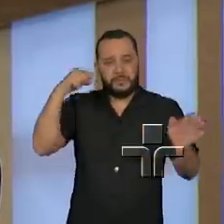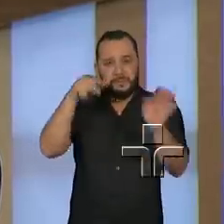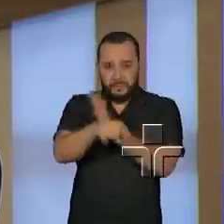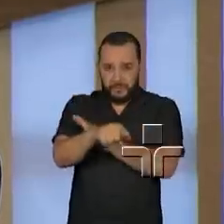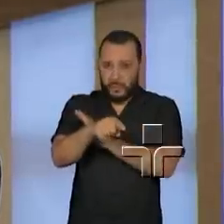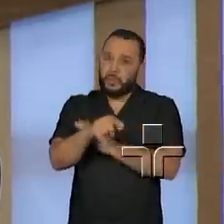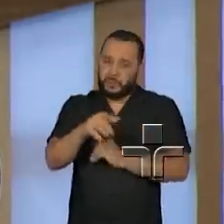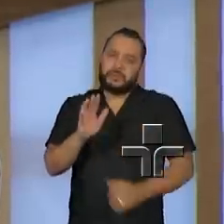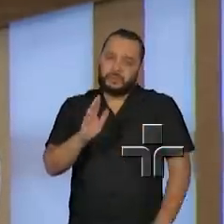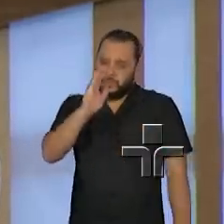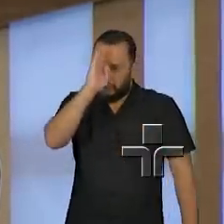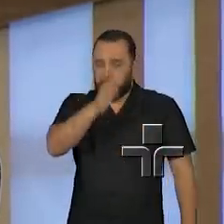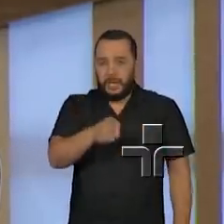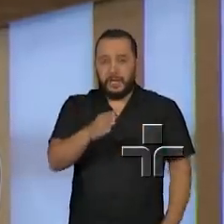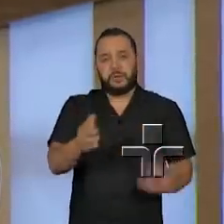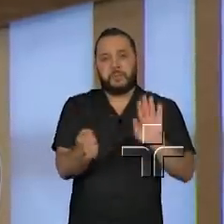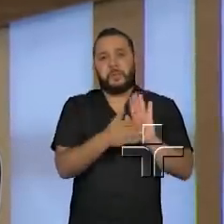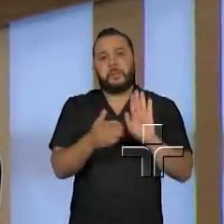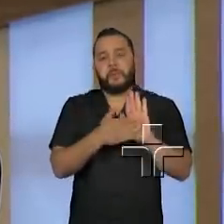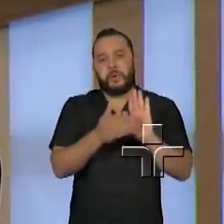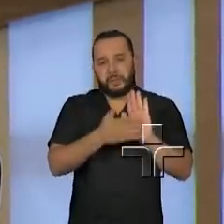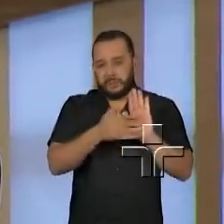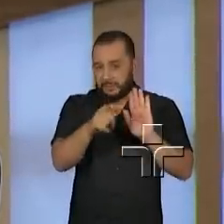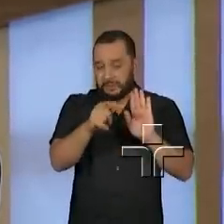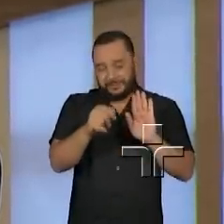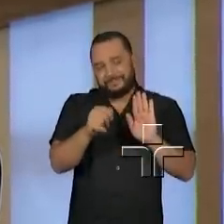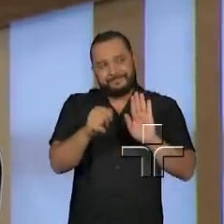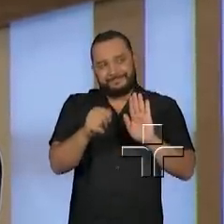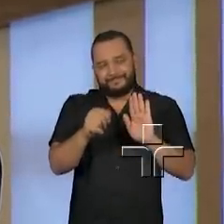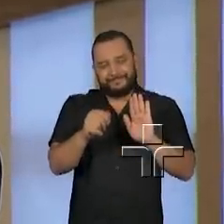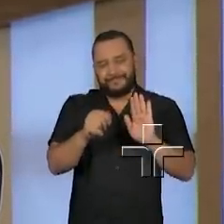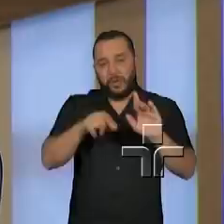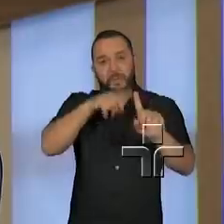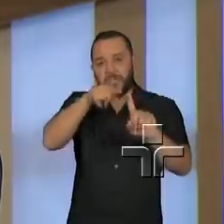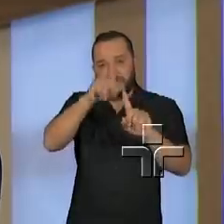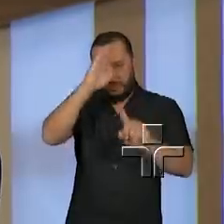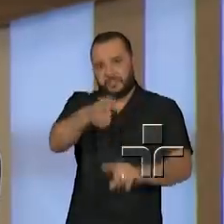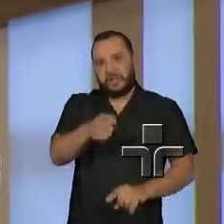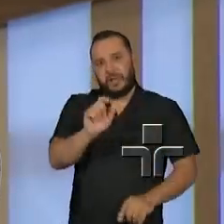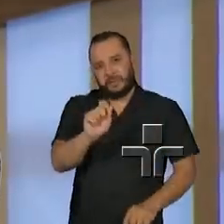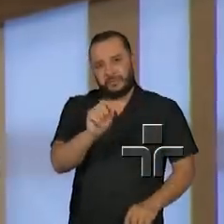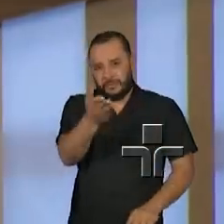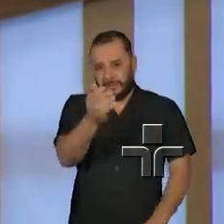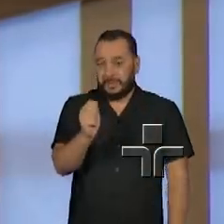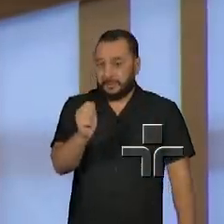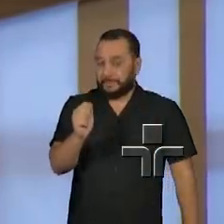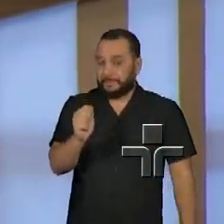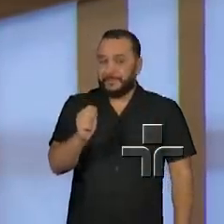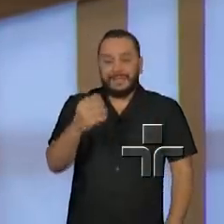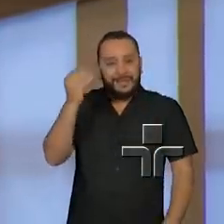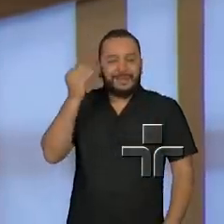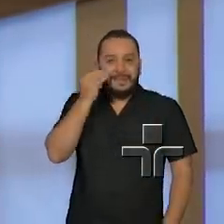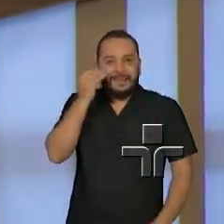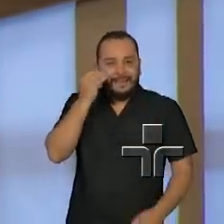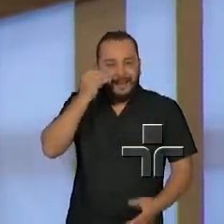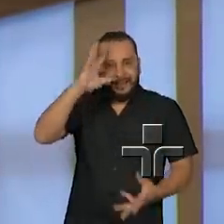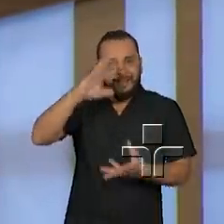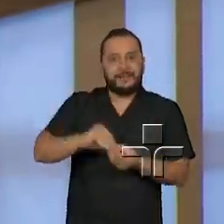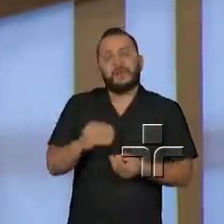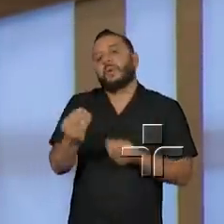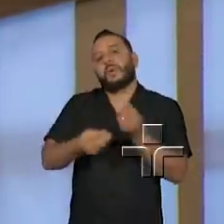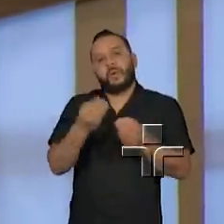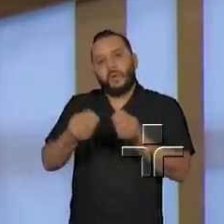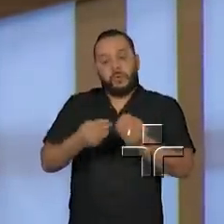nessa linha, e propositiva também, tentando entender, independentemente do espectro do governo em